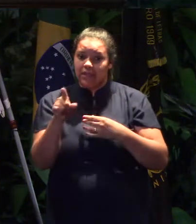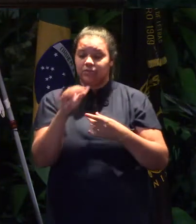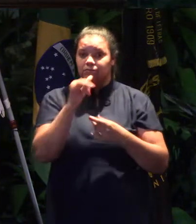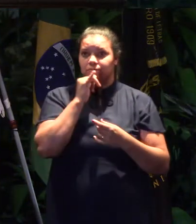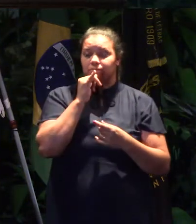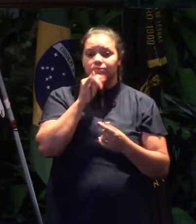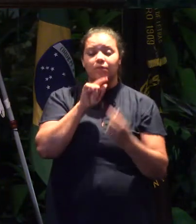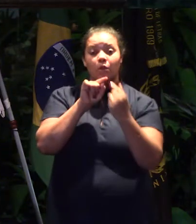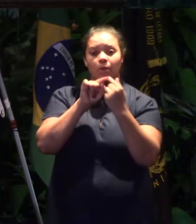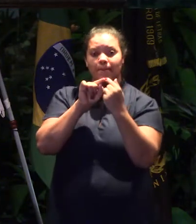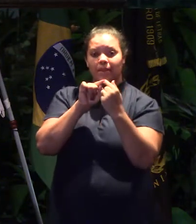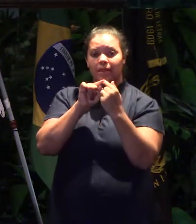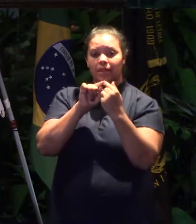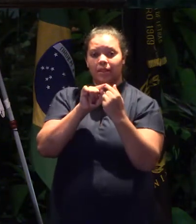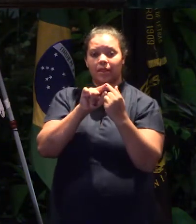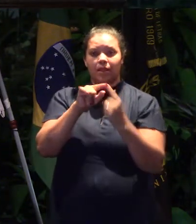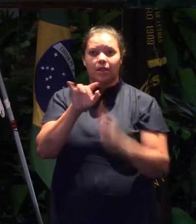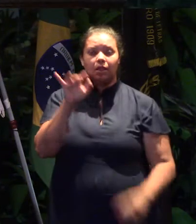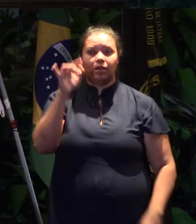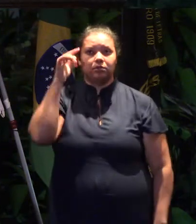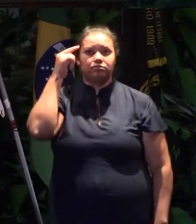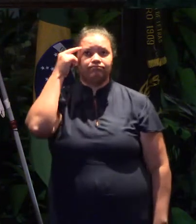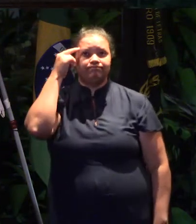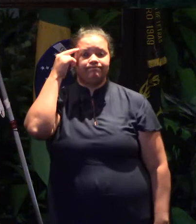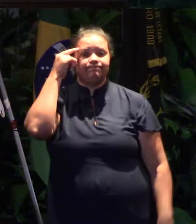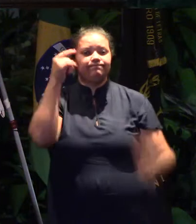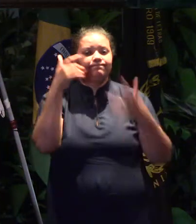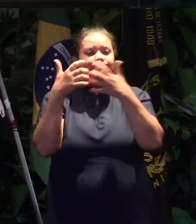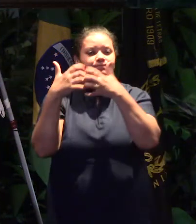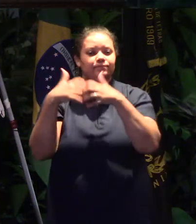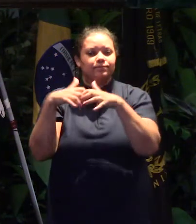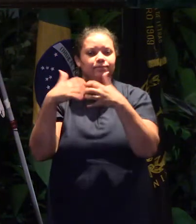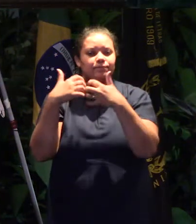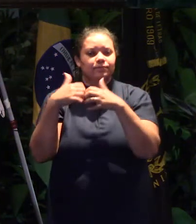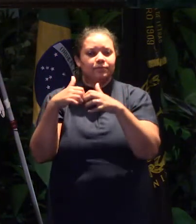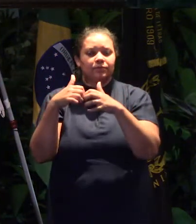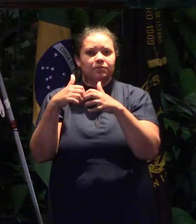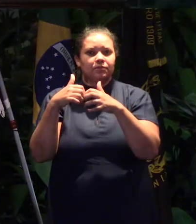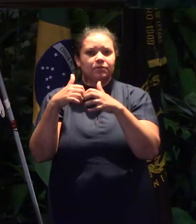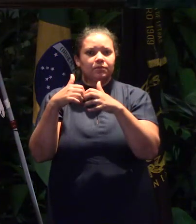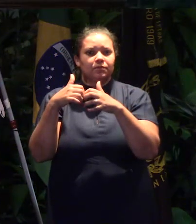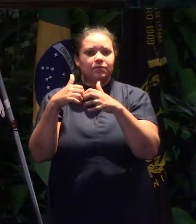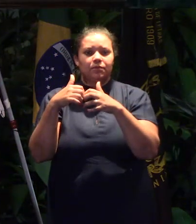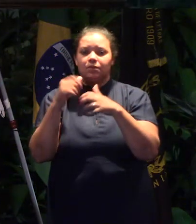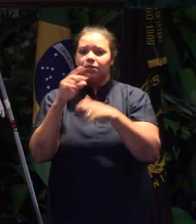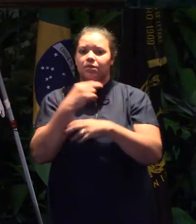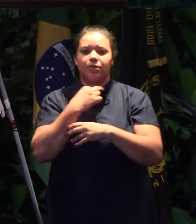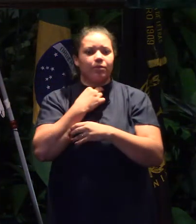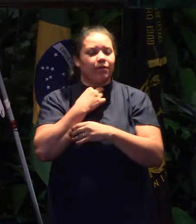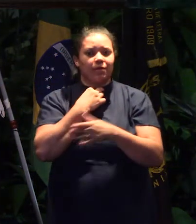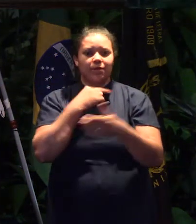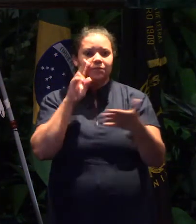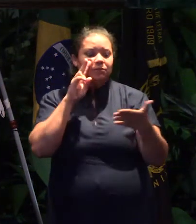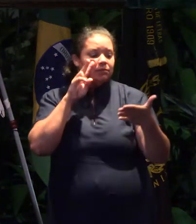empatia. Imagine como seria se, de repente, vocês não pudessem ler as letras, ver as